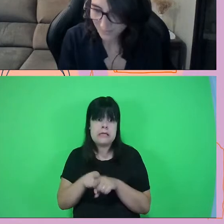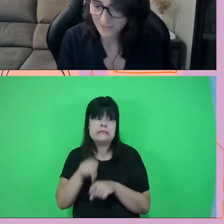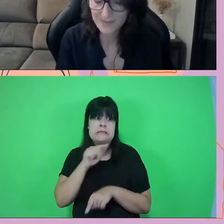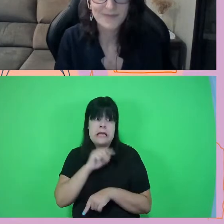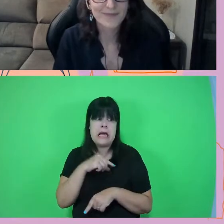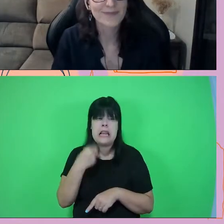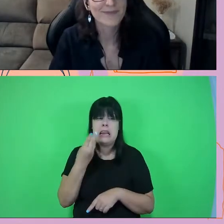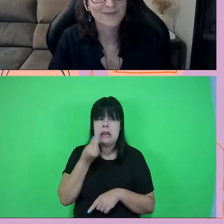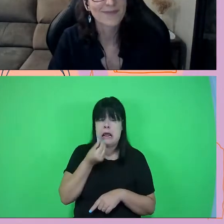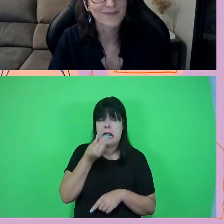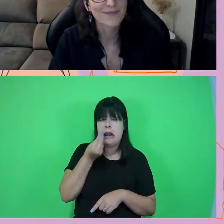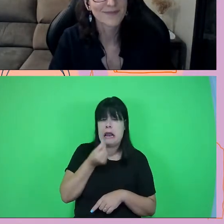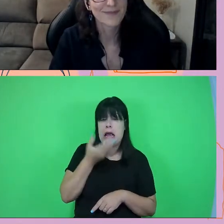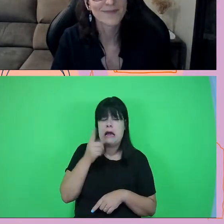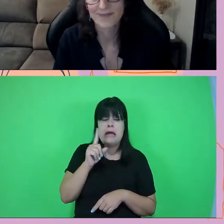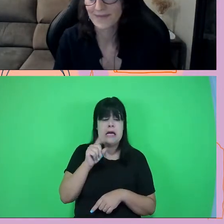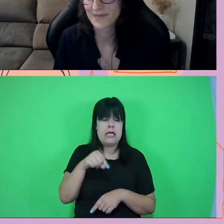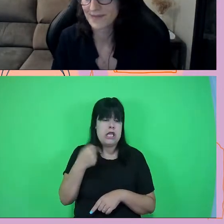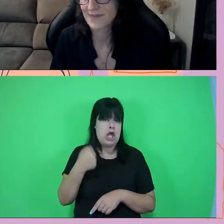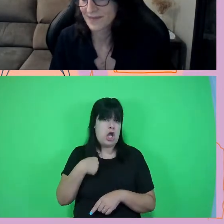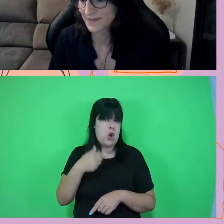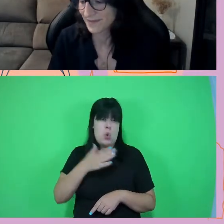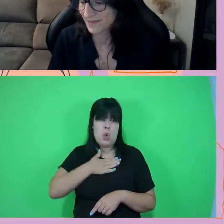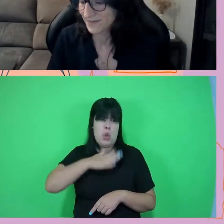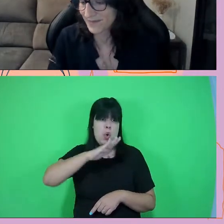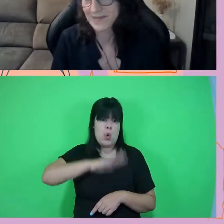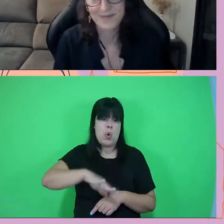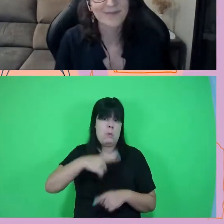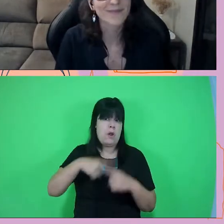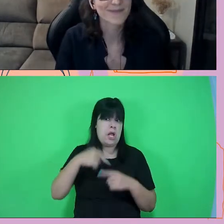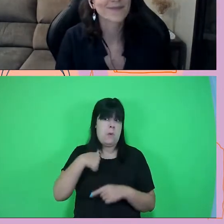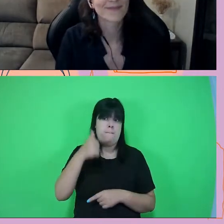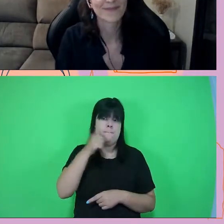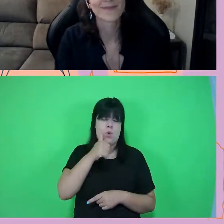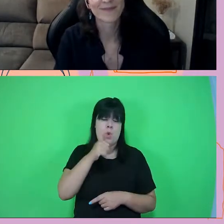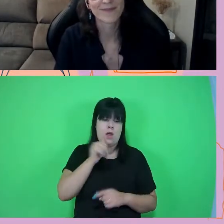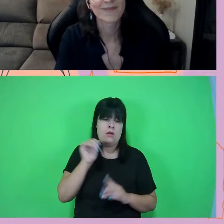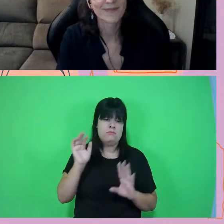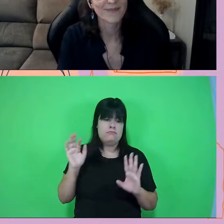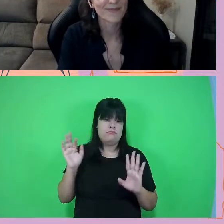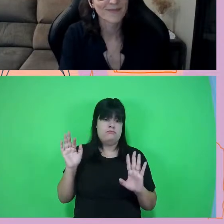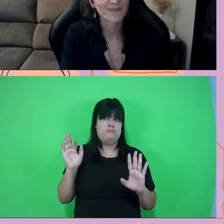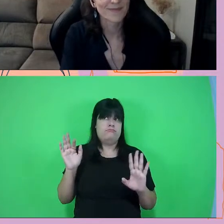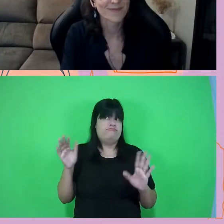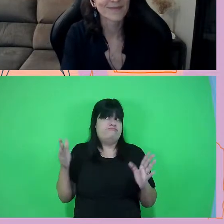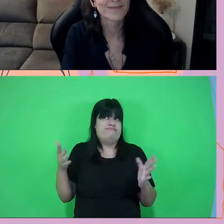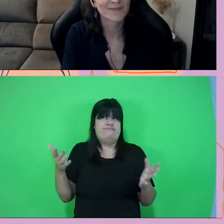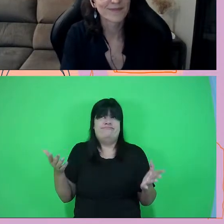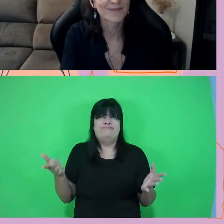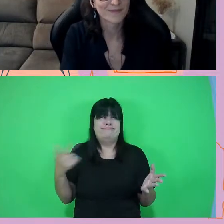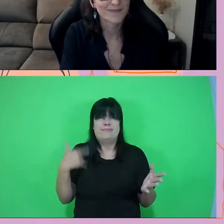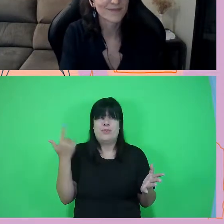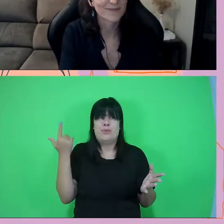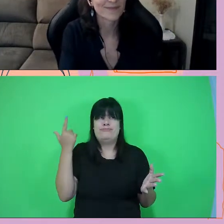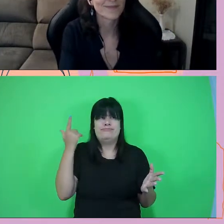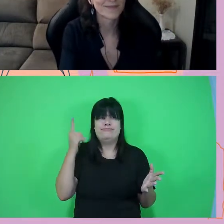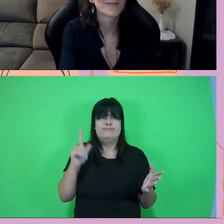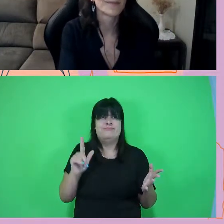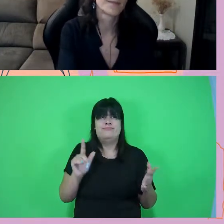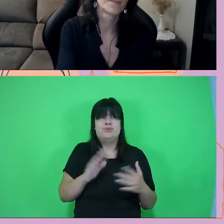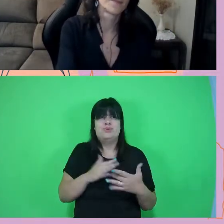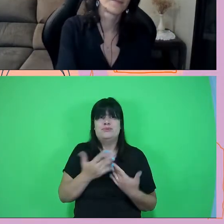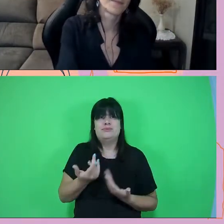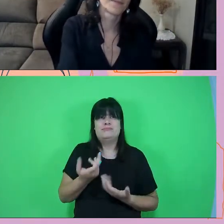muito amarga não significa que eu não vou gostar, porque eu sou mulher, né? Então, isso é uma outra coisa que a gente sempre fala